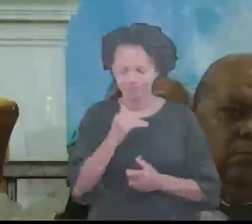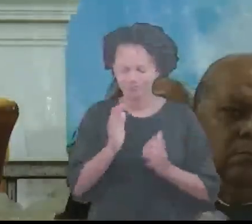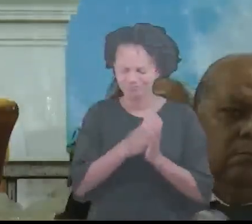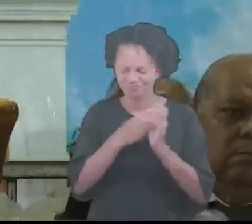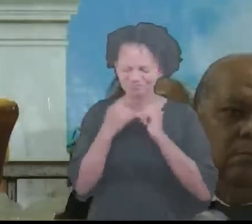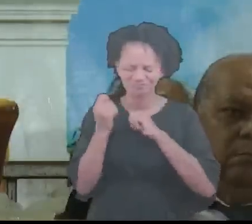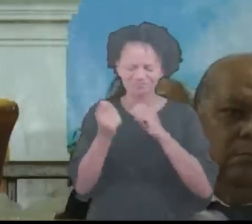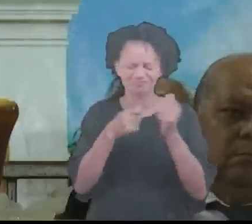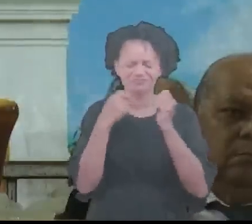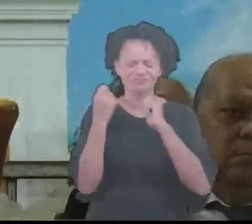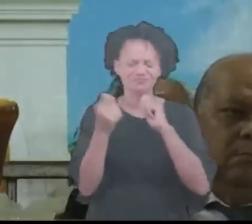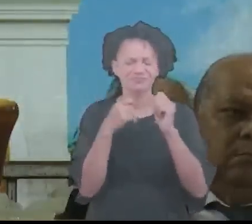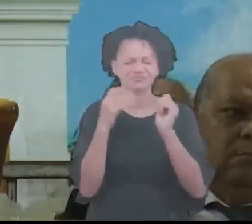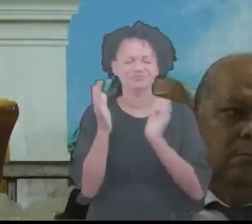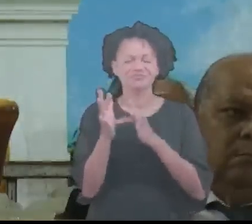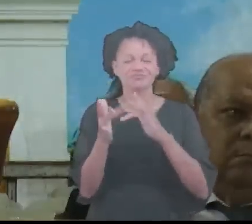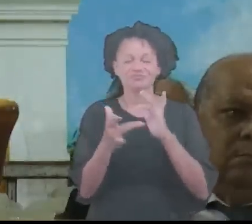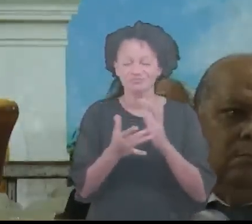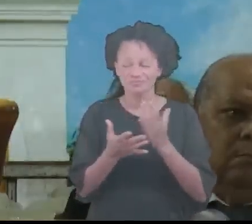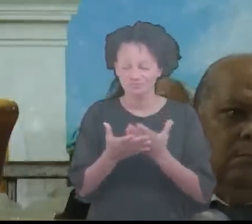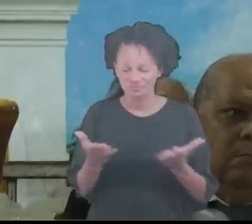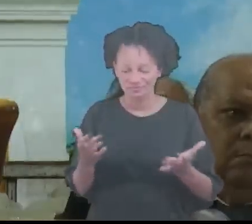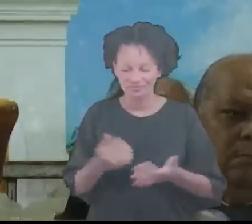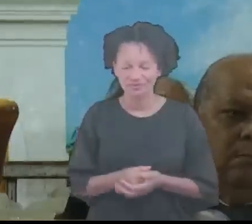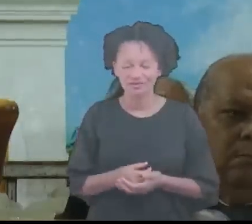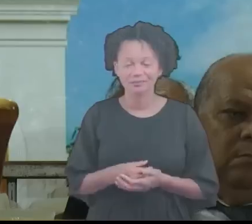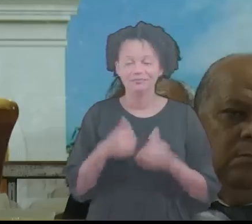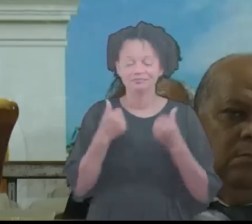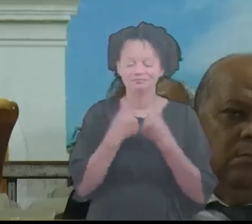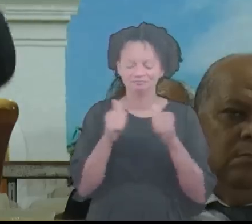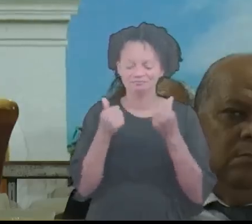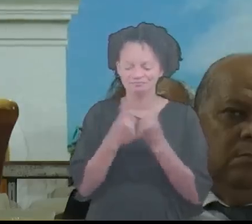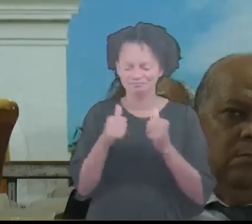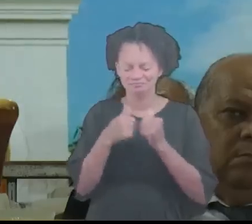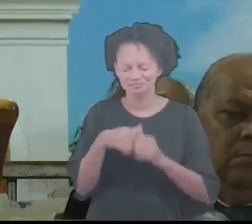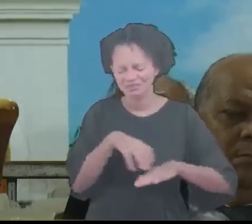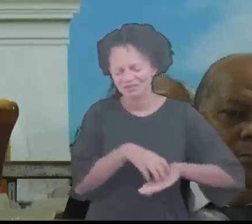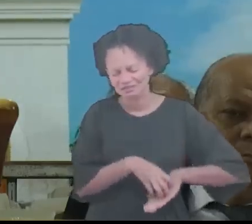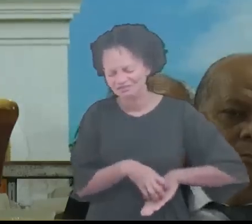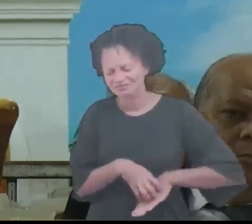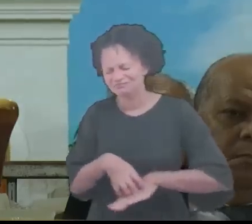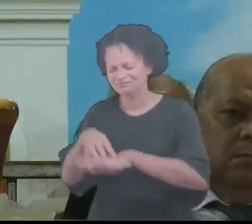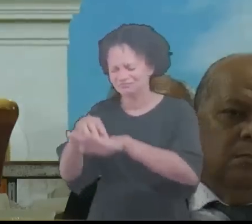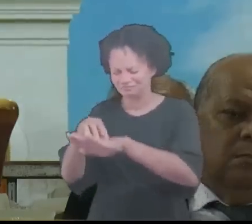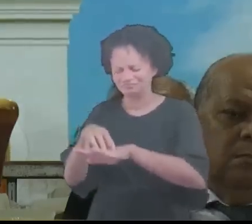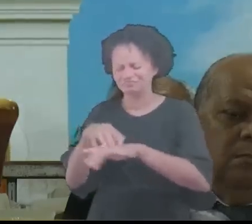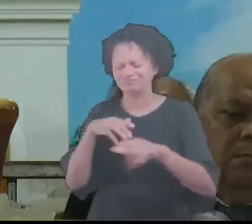Aleluia. Jesus quando pega o transporte para ir para o trabalho. Está lá.